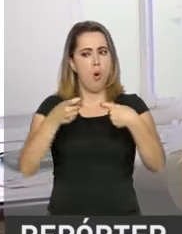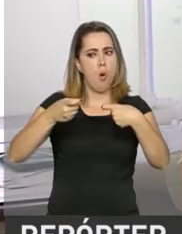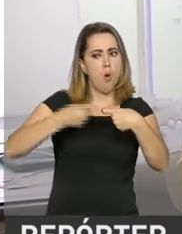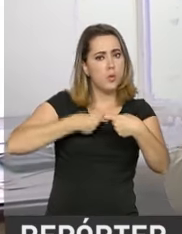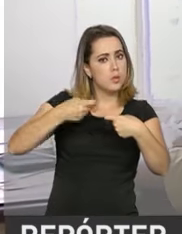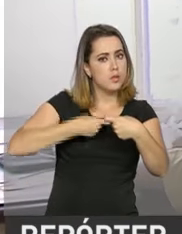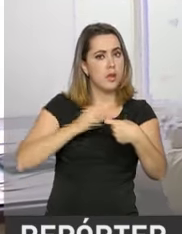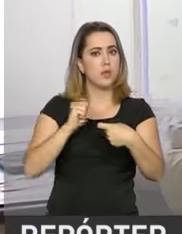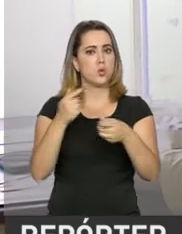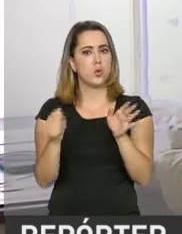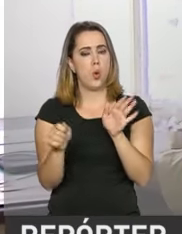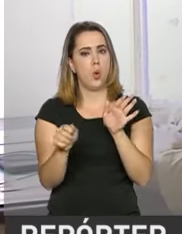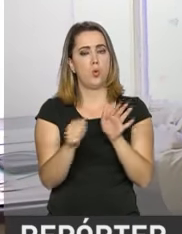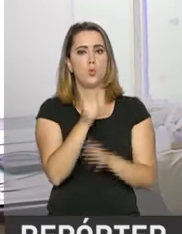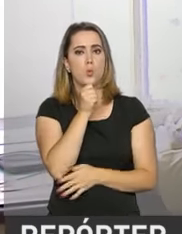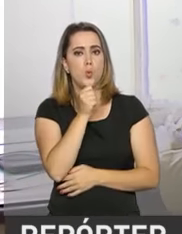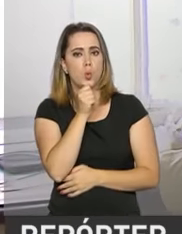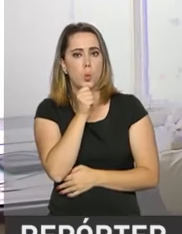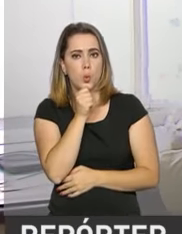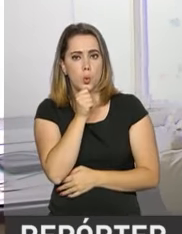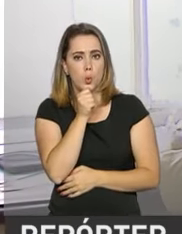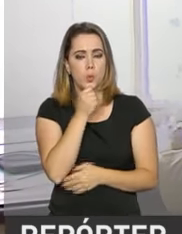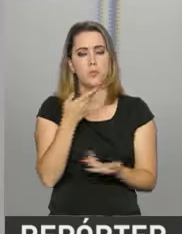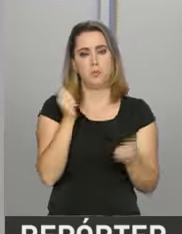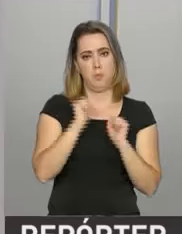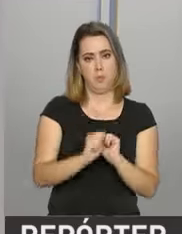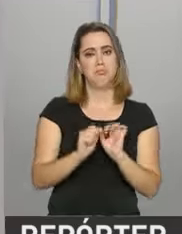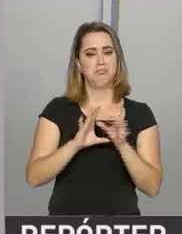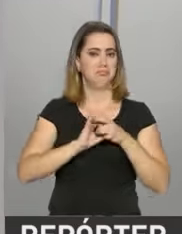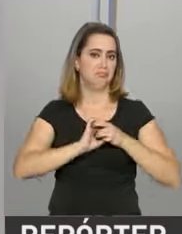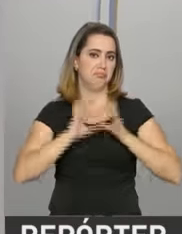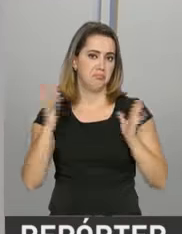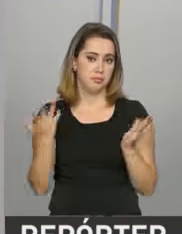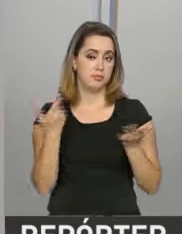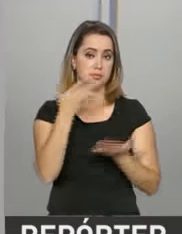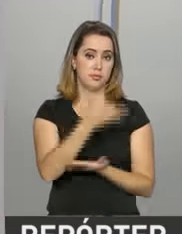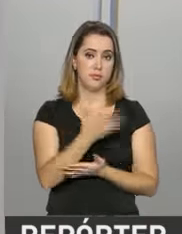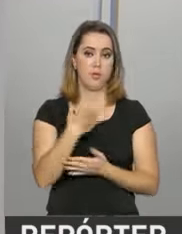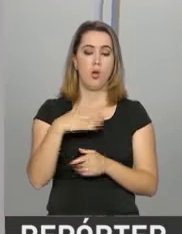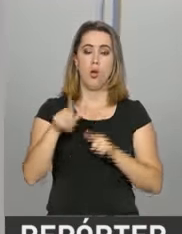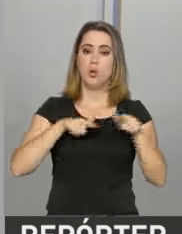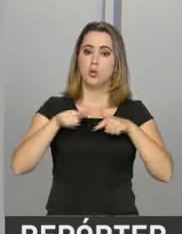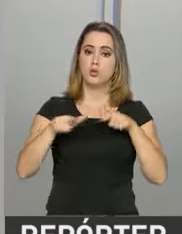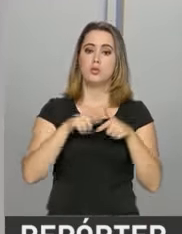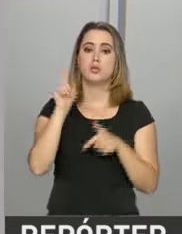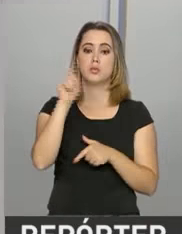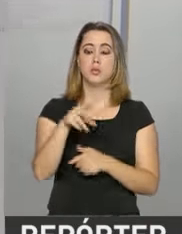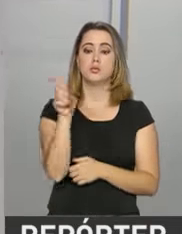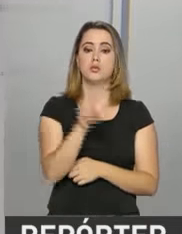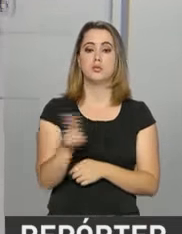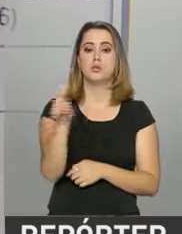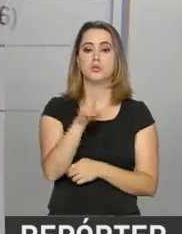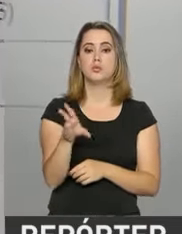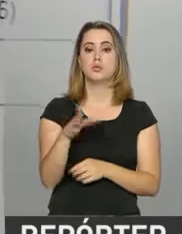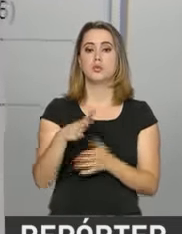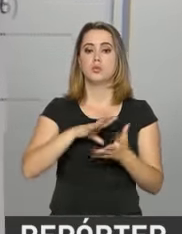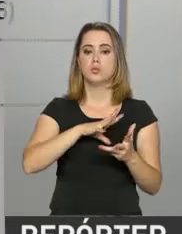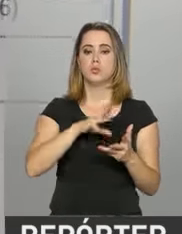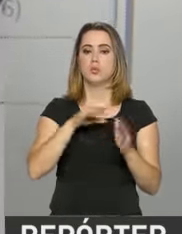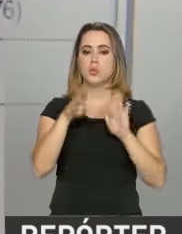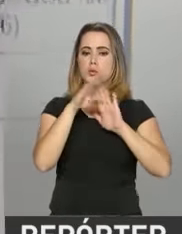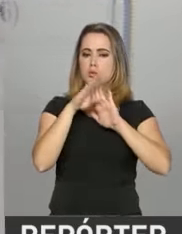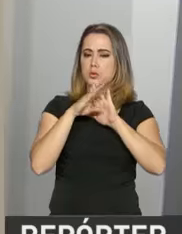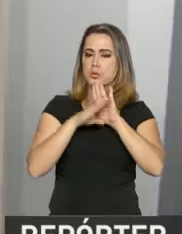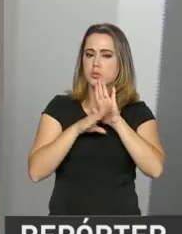com com uso de drogas permitidas ou proibidas um trabalho que é feito com o uso do aarc um sistema internacional de